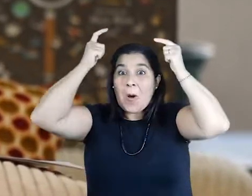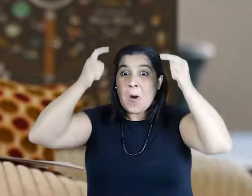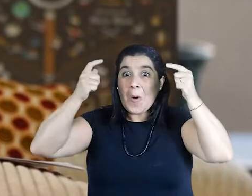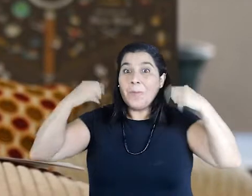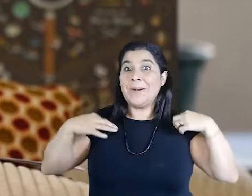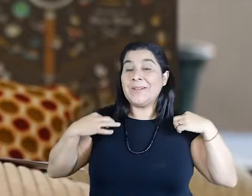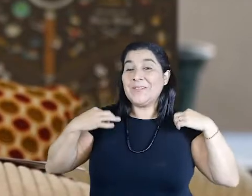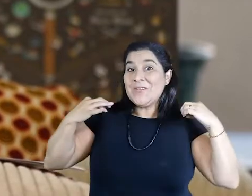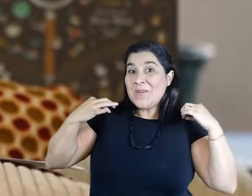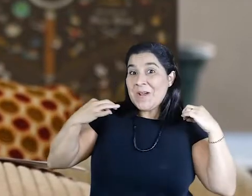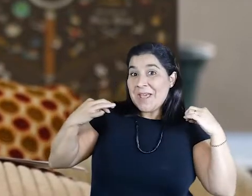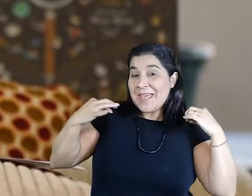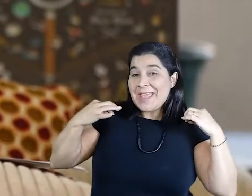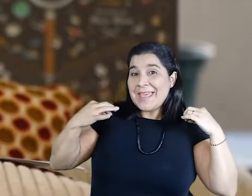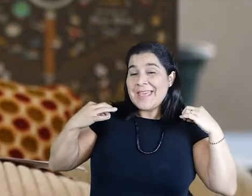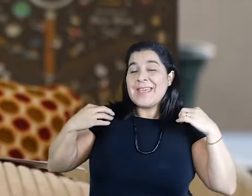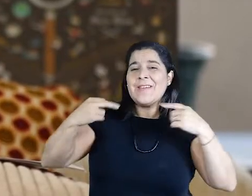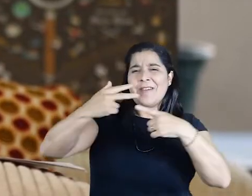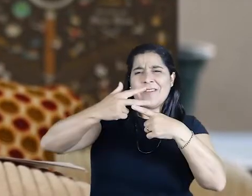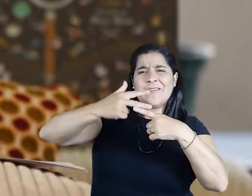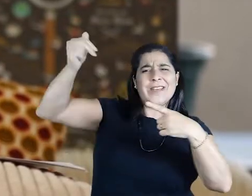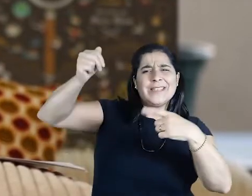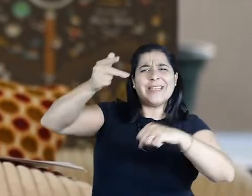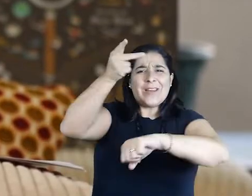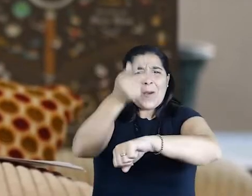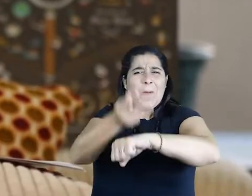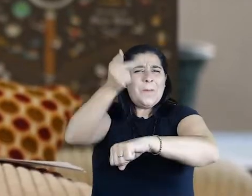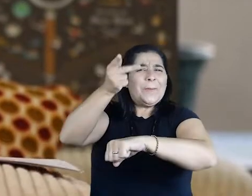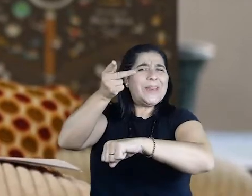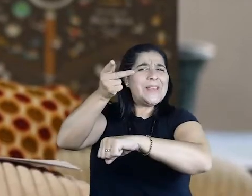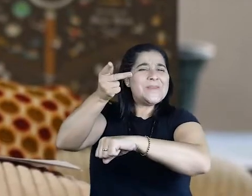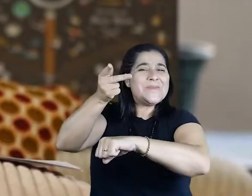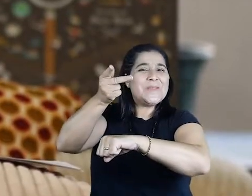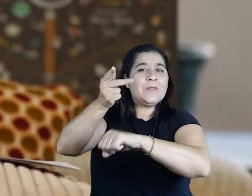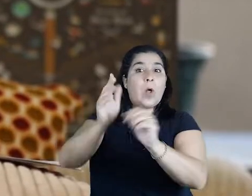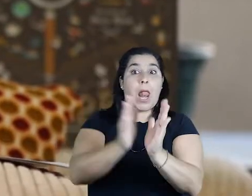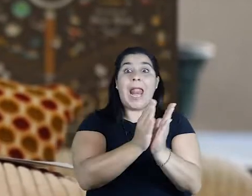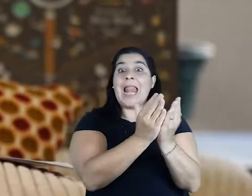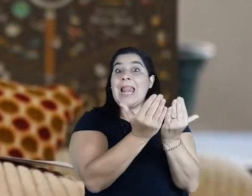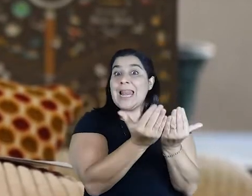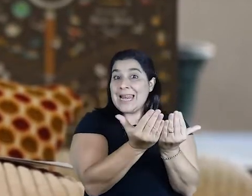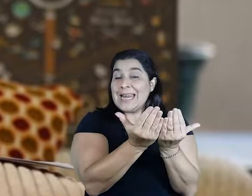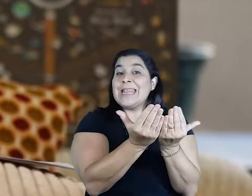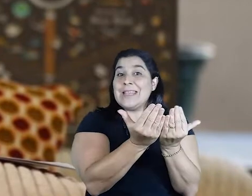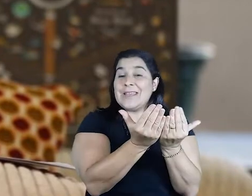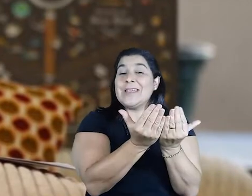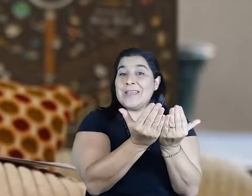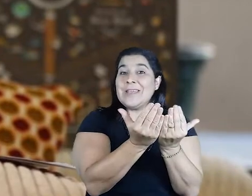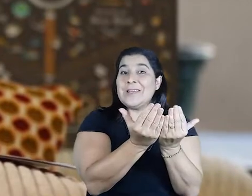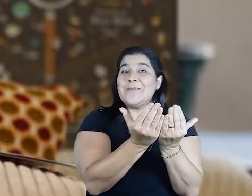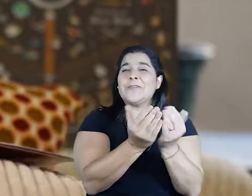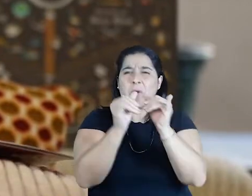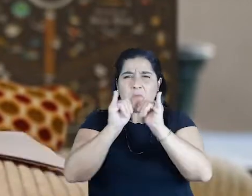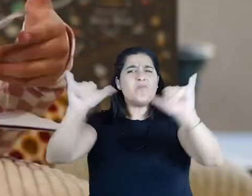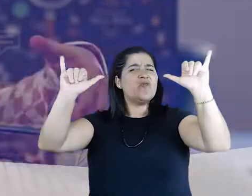o mesmo traje real, ganhará como prêmios, livros e